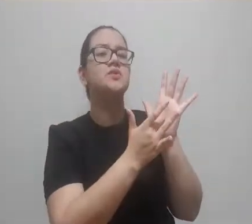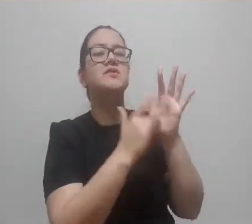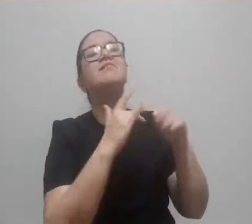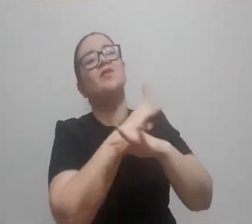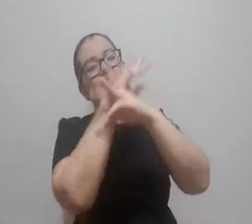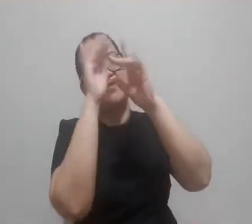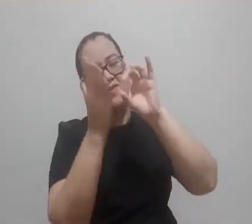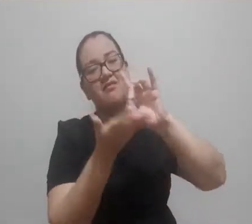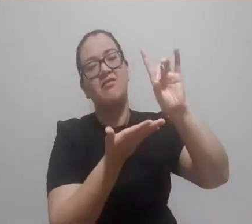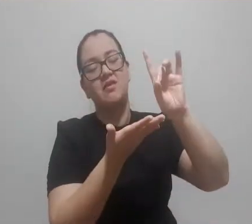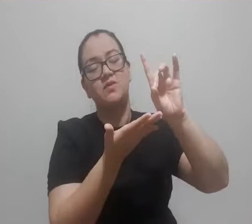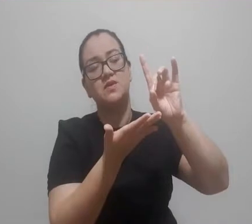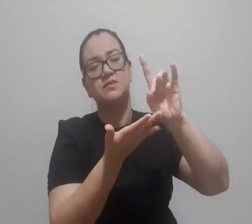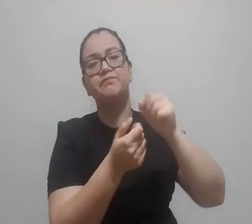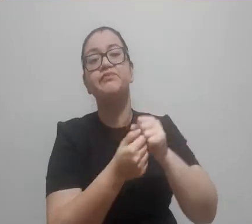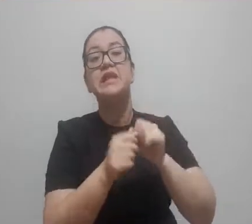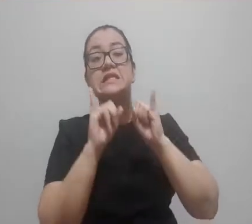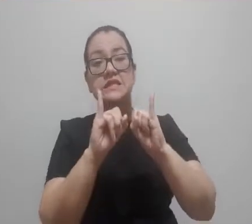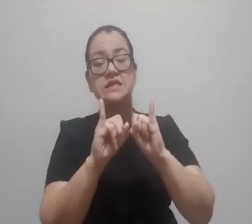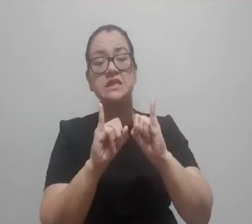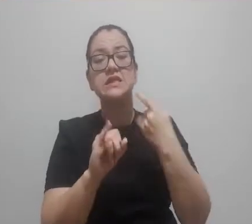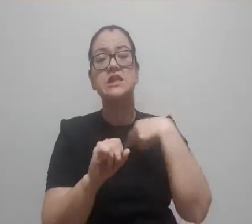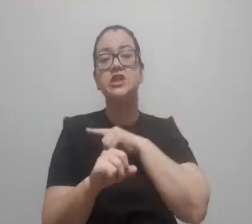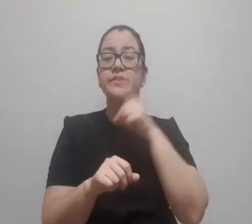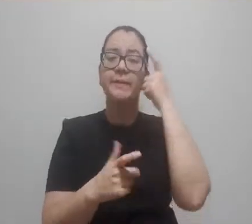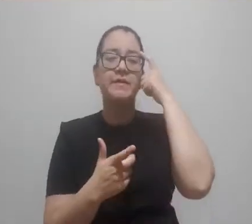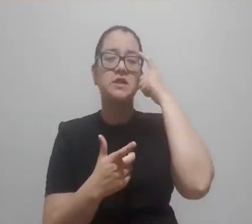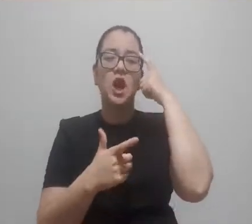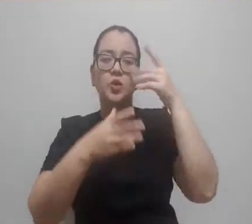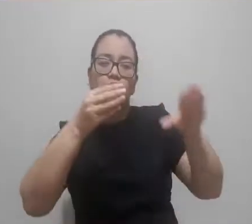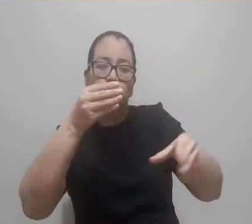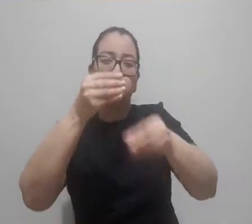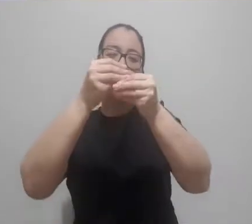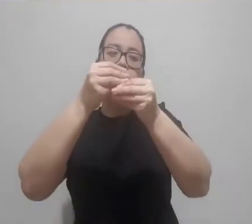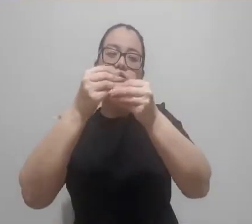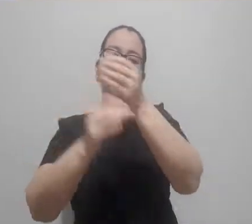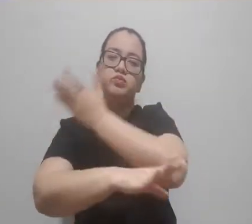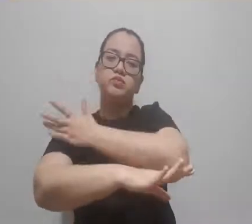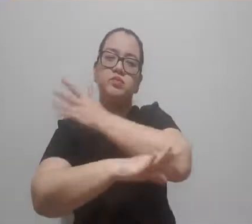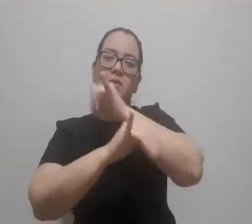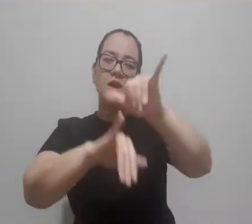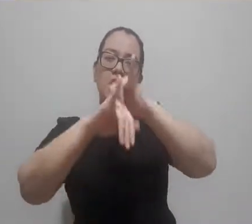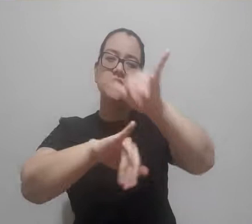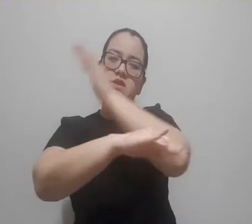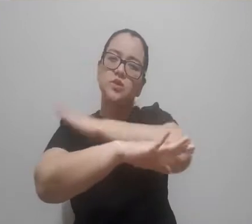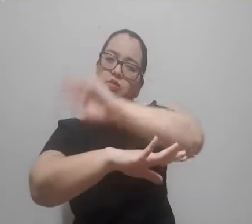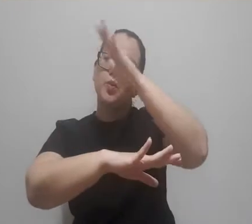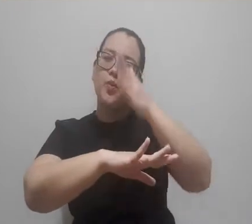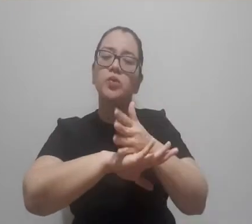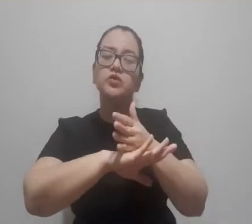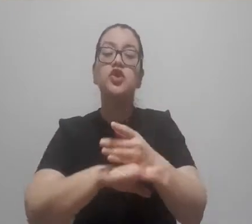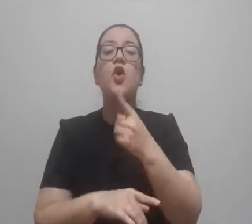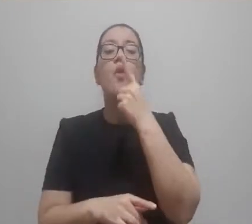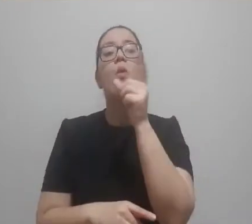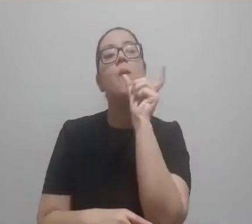pudéssemos sintetizá-lo, nós poderíamos dar-lhe uma palavra, porque é isso que o Senhor vai falar o tempo todo, que é